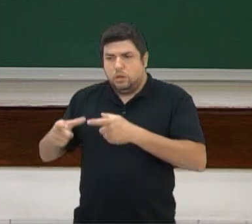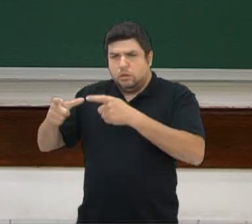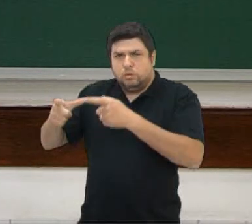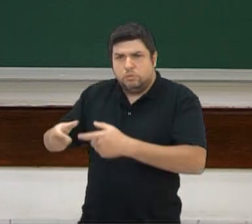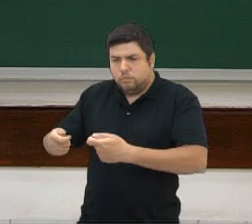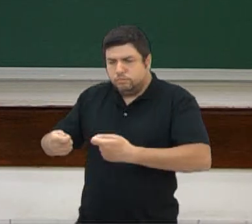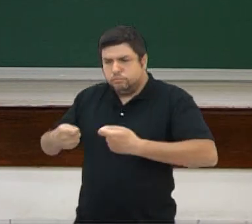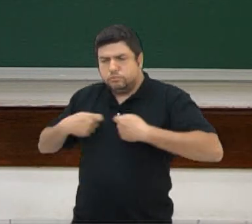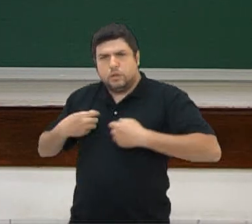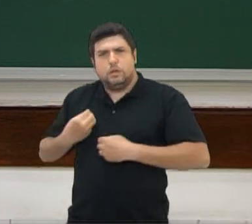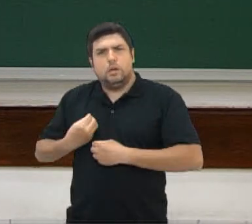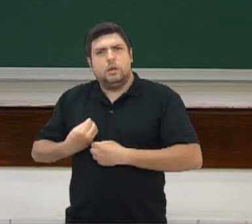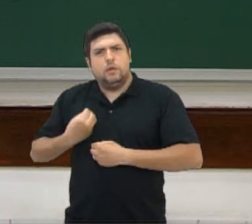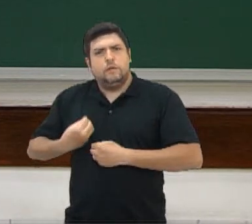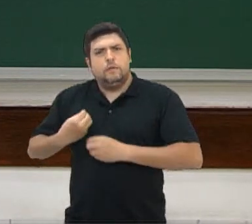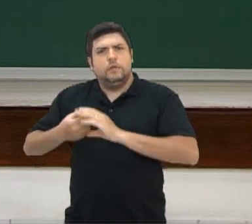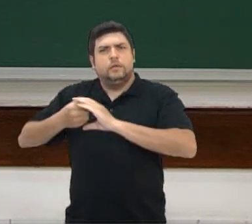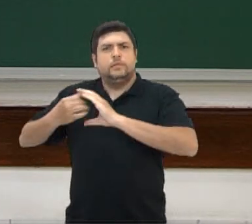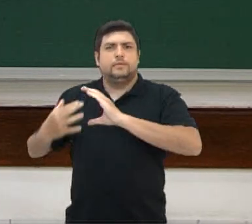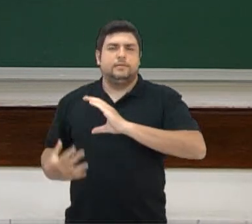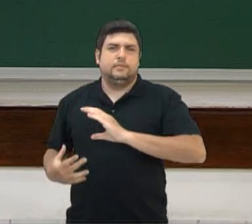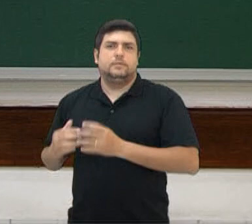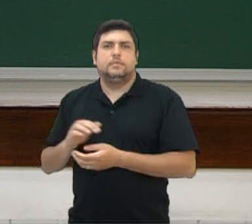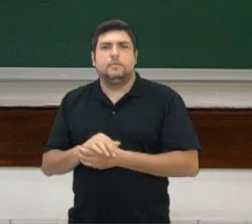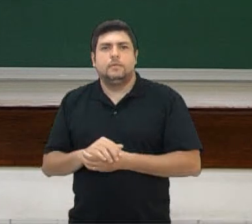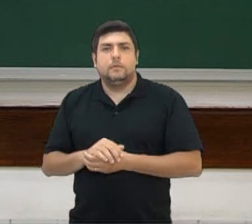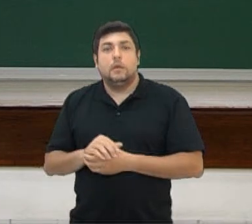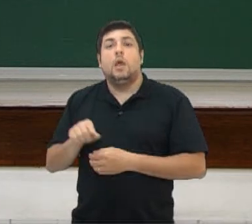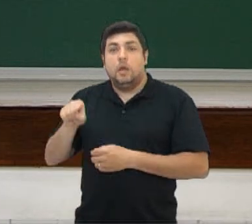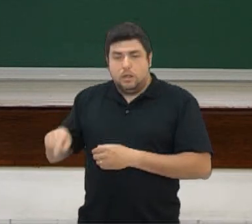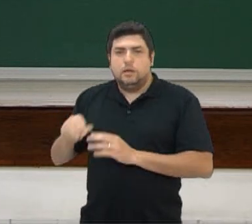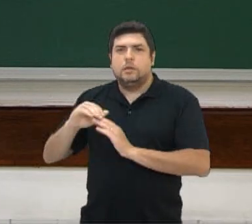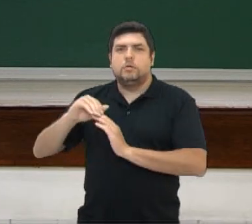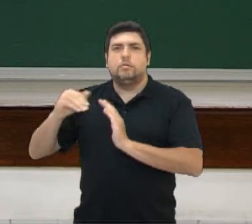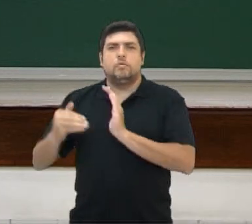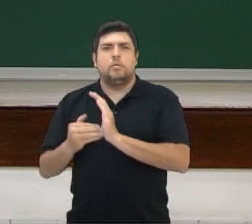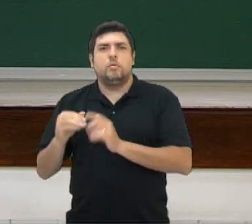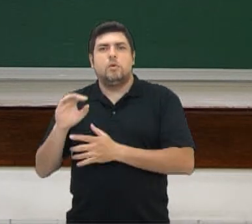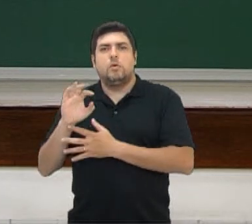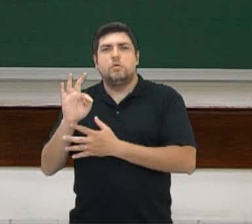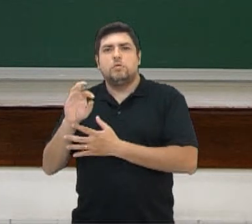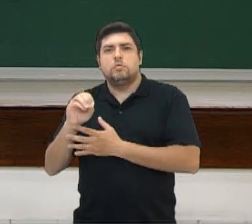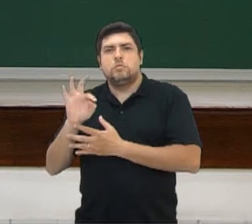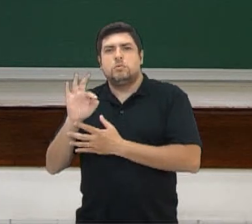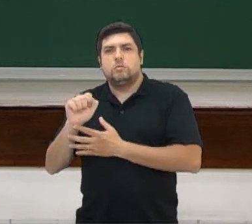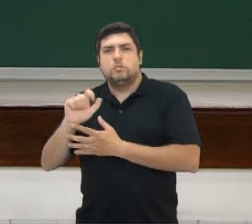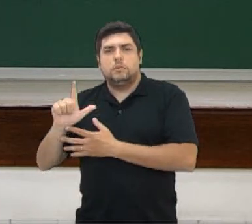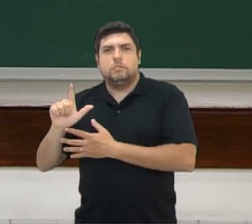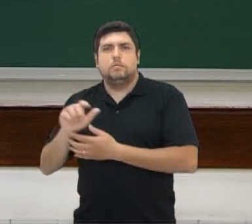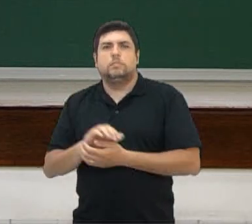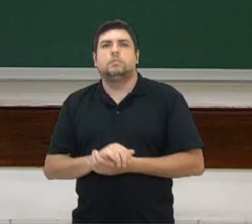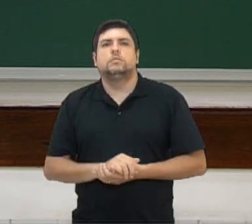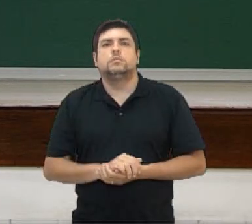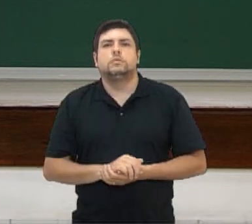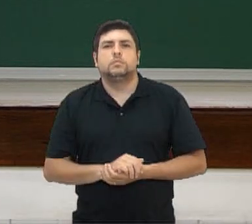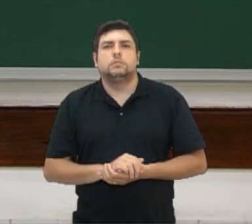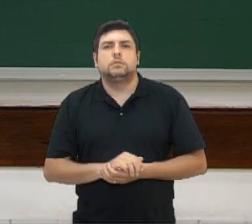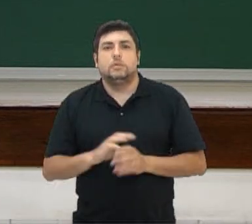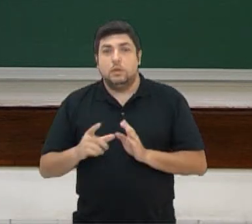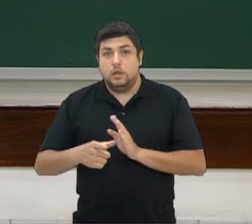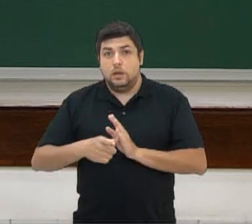vida. Isso é instituição total, isso é totalização da instituição em relação ao indivíduo. Como eu falei